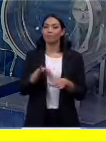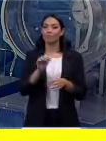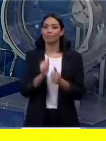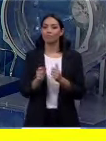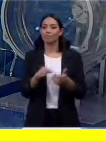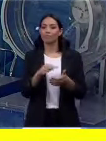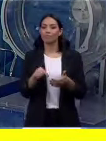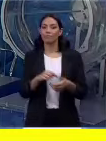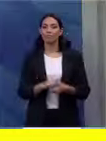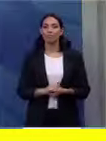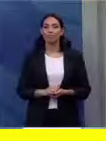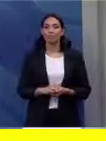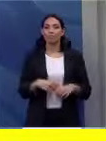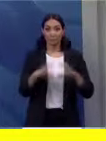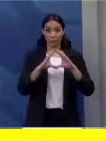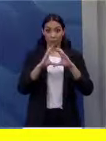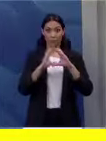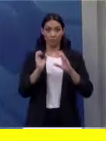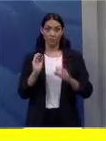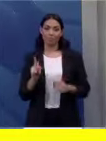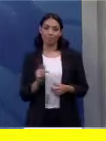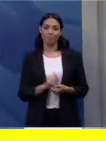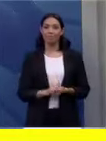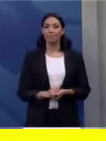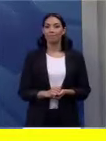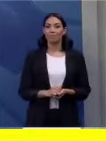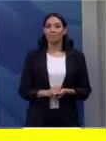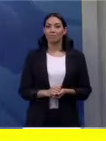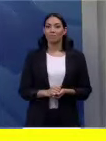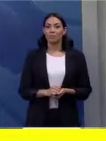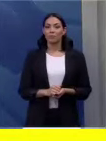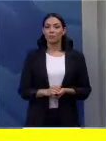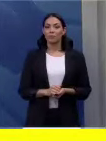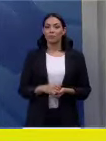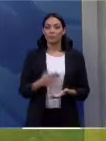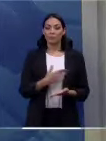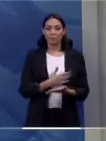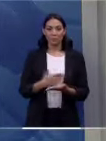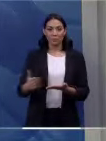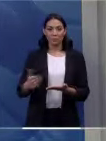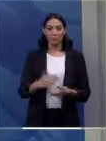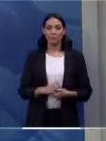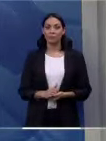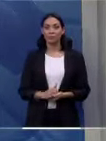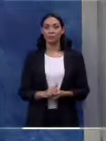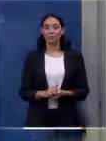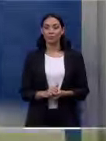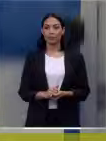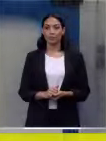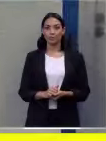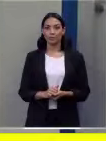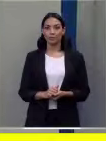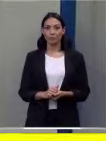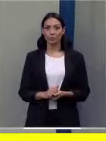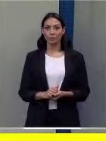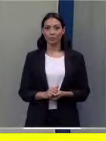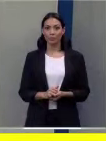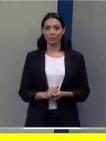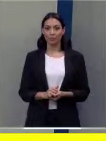da Time Mania. Bolas posicionadas. Está na hora. Vamos começar? Valendo!